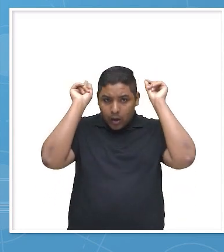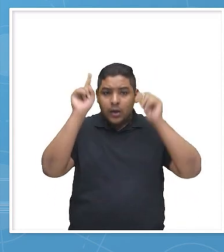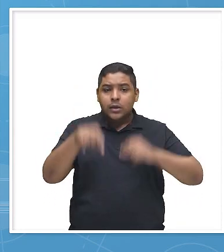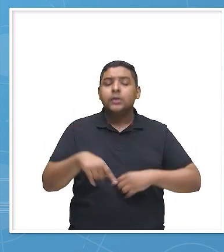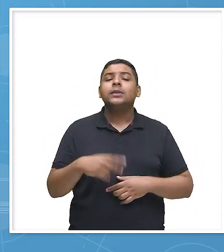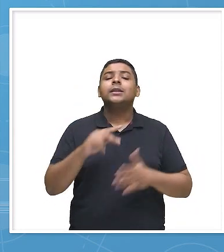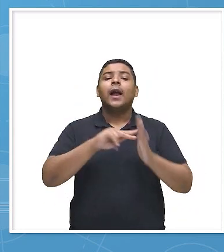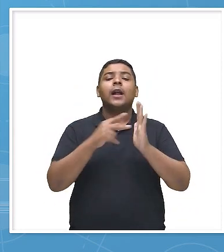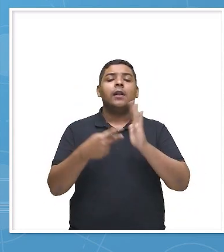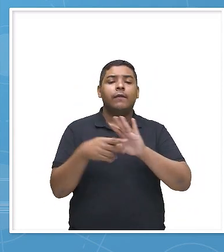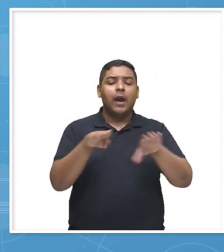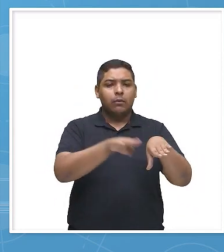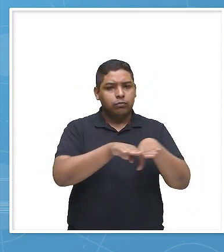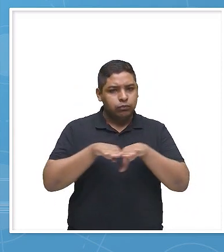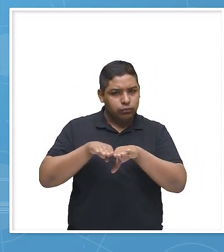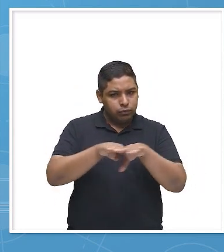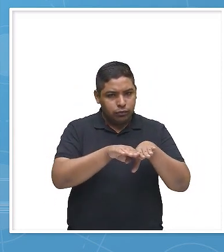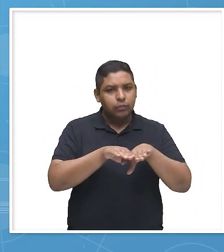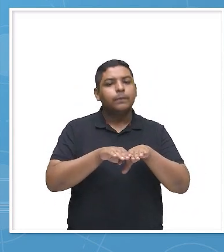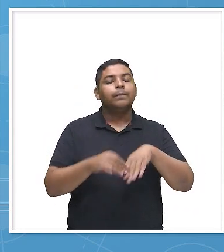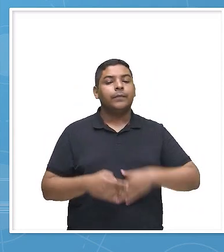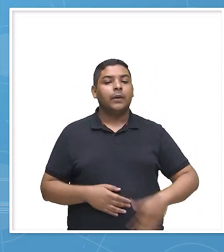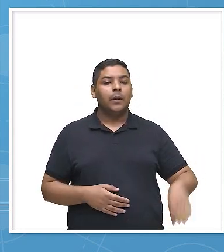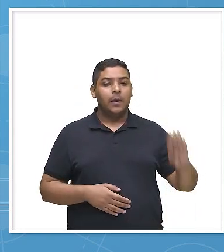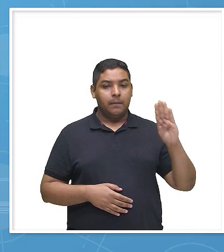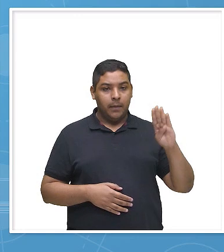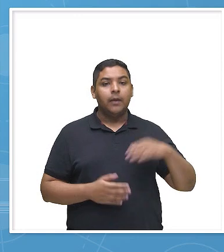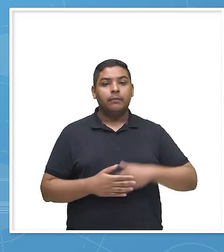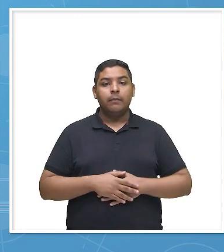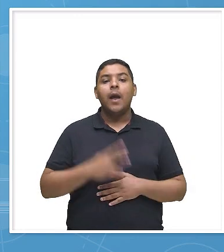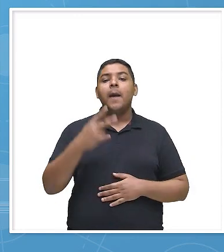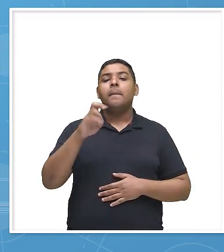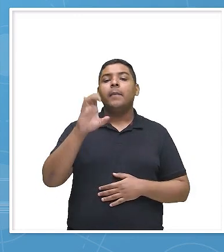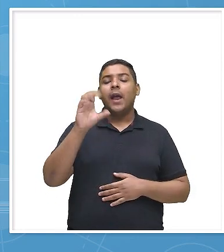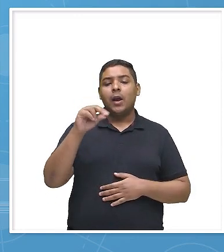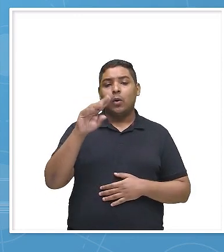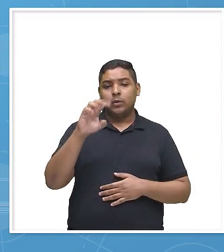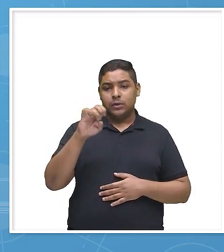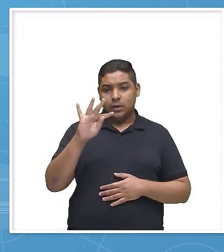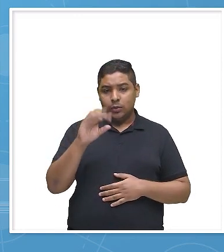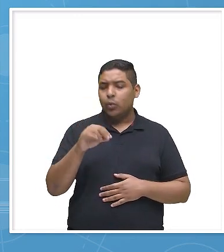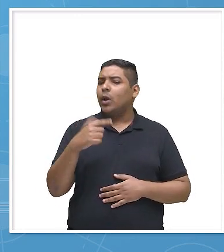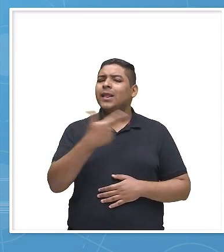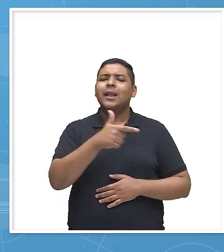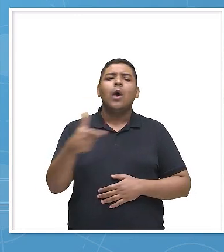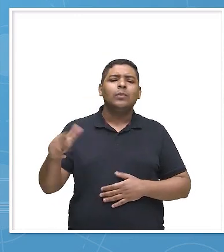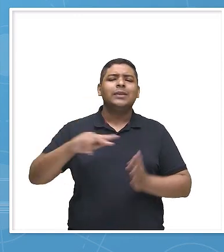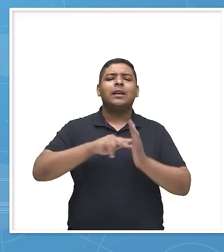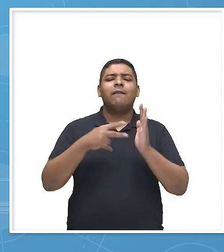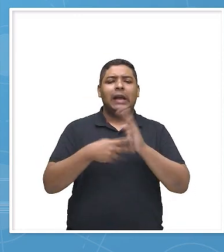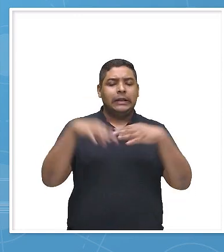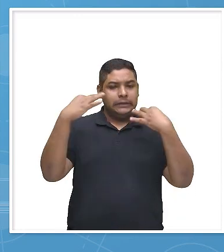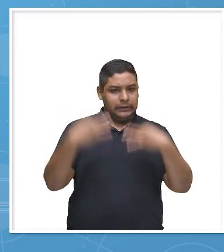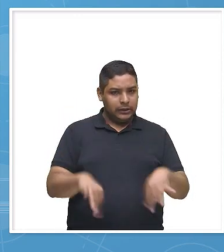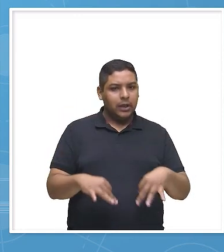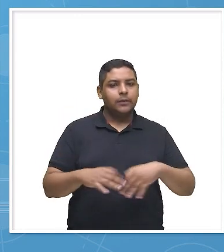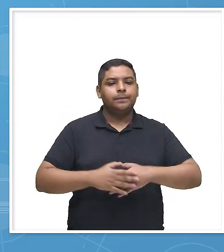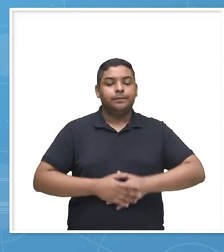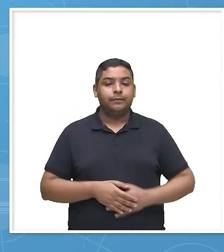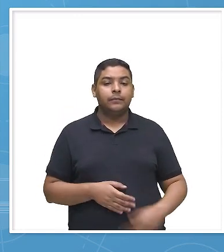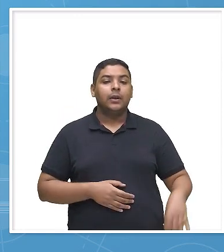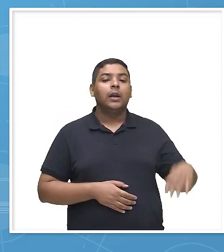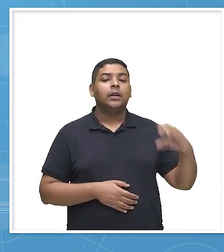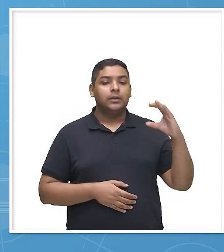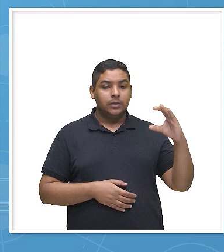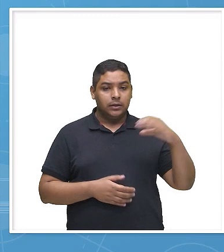A palavra preconceito não possui uma definição exata. Será, gente? Letra C. Segundo o dicionário